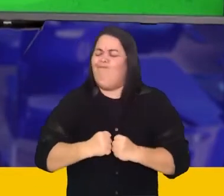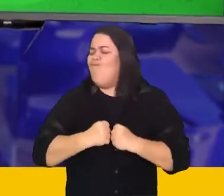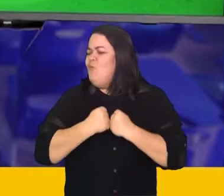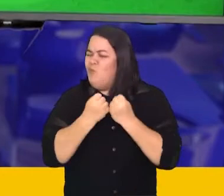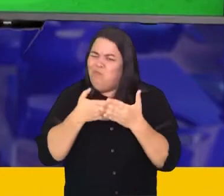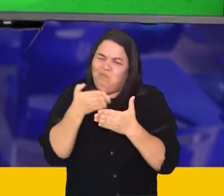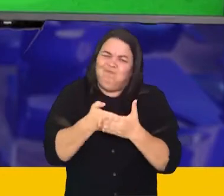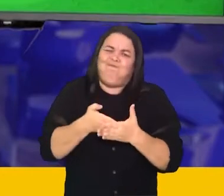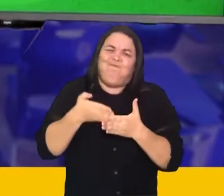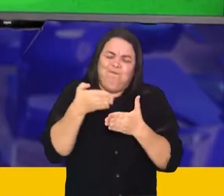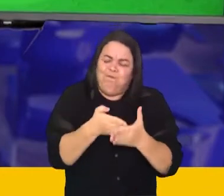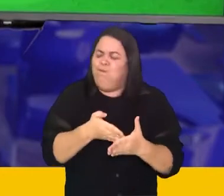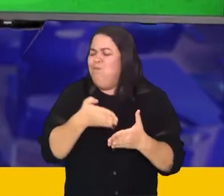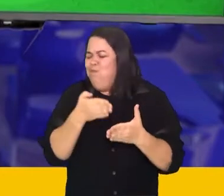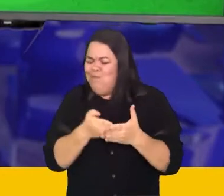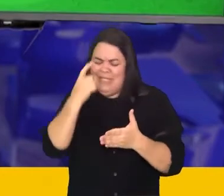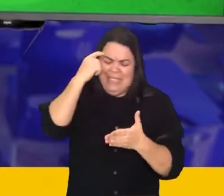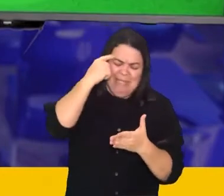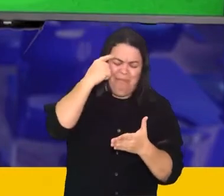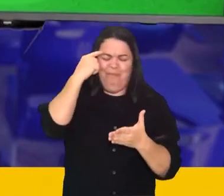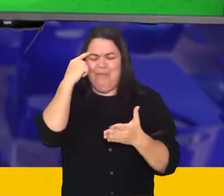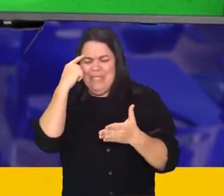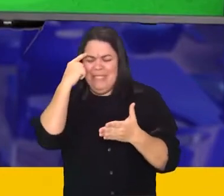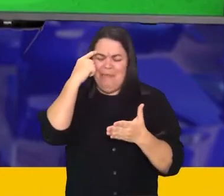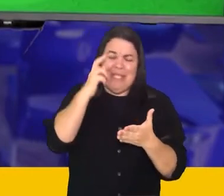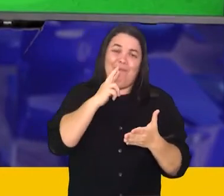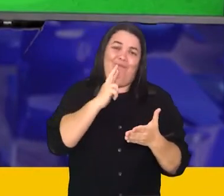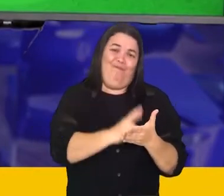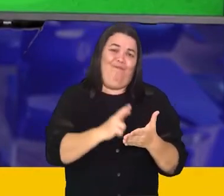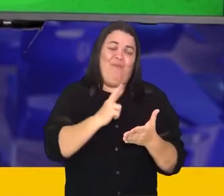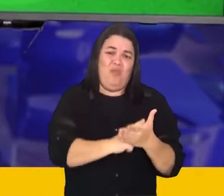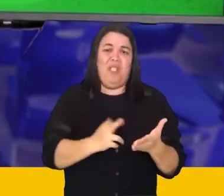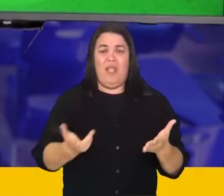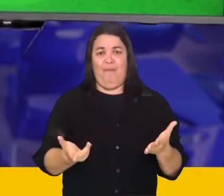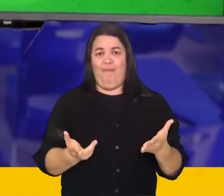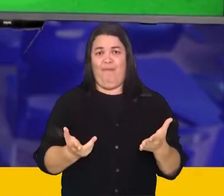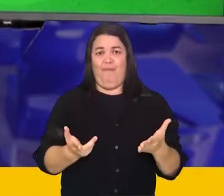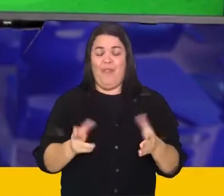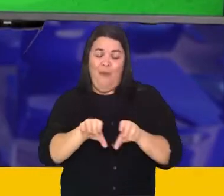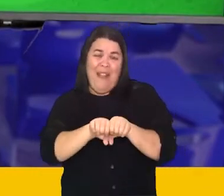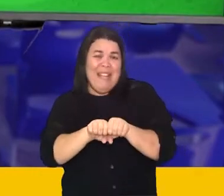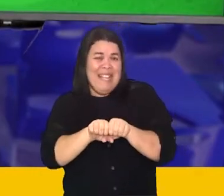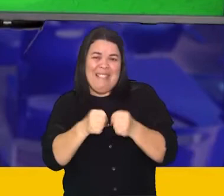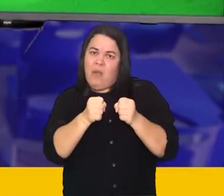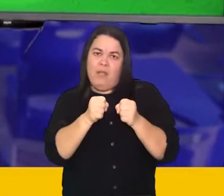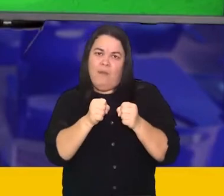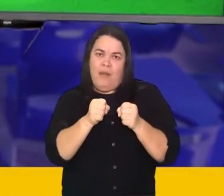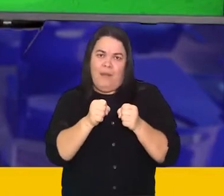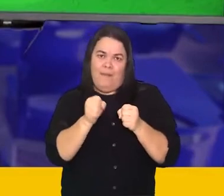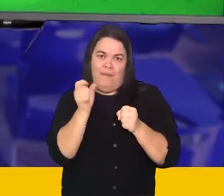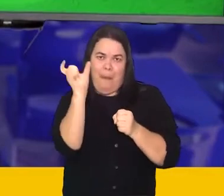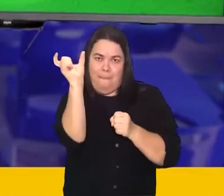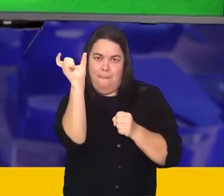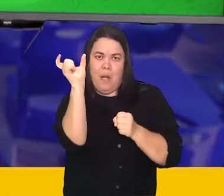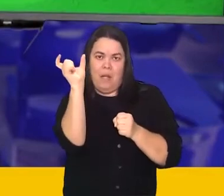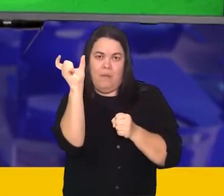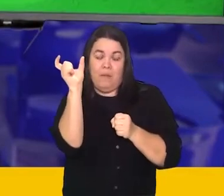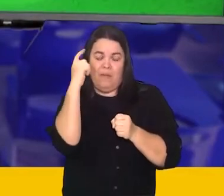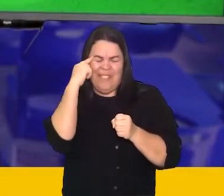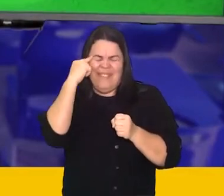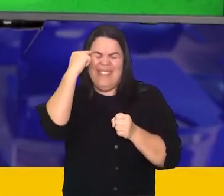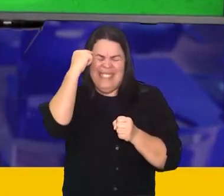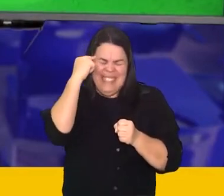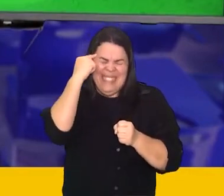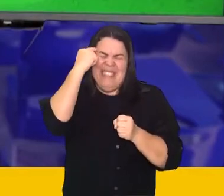solucionar. Quebrar a cabeça, solucionar problemas, ativar a sua mente para solucionar